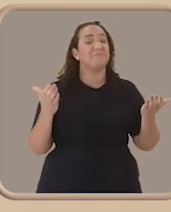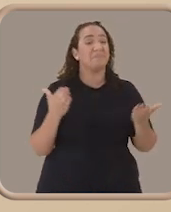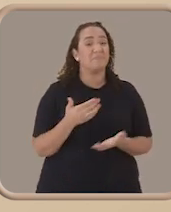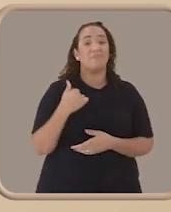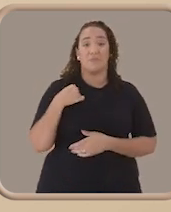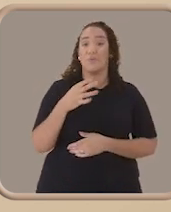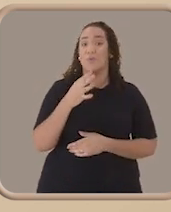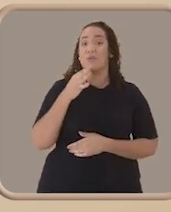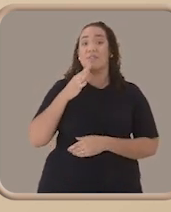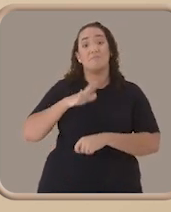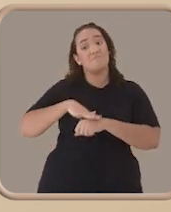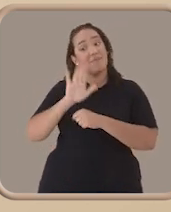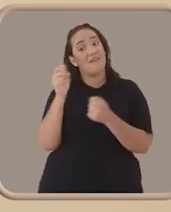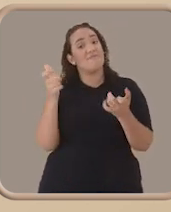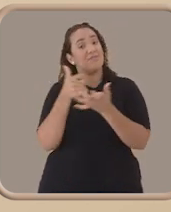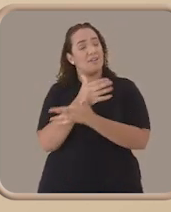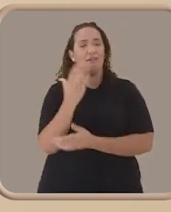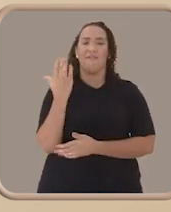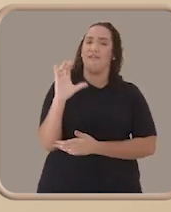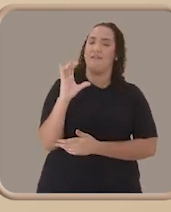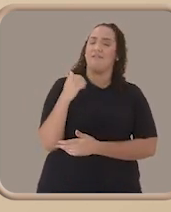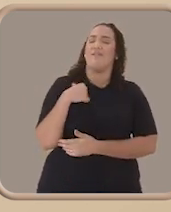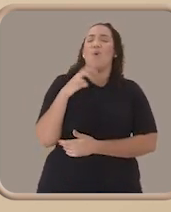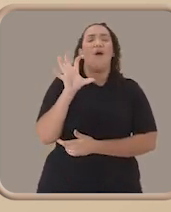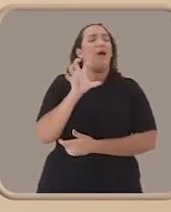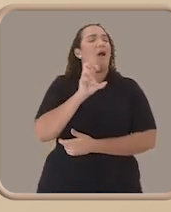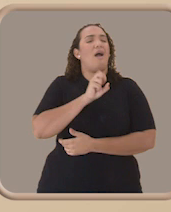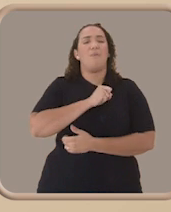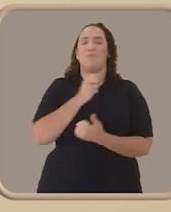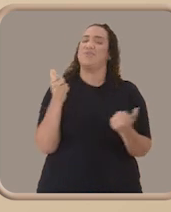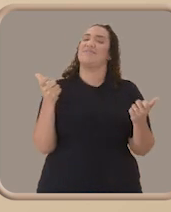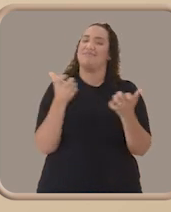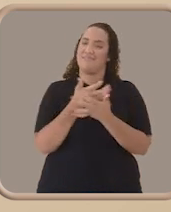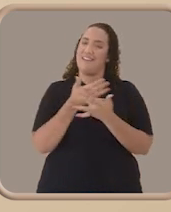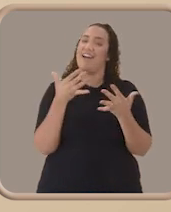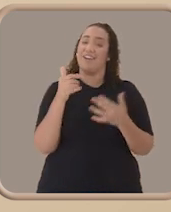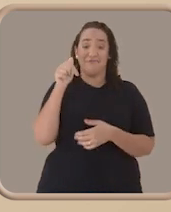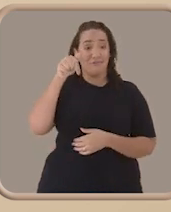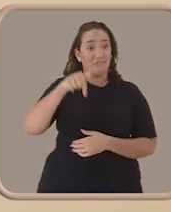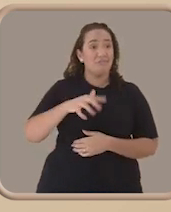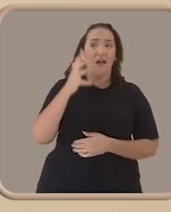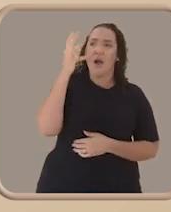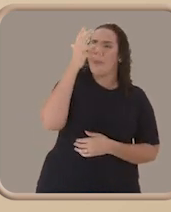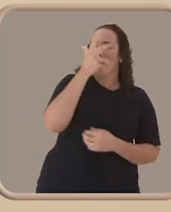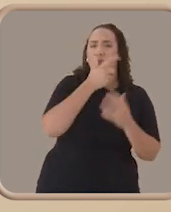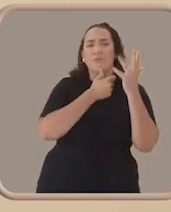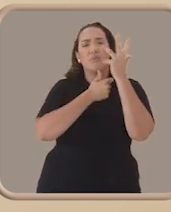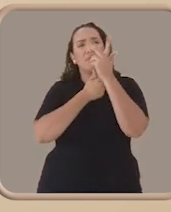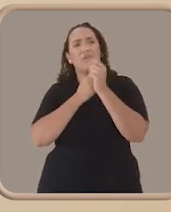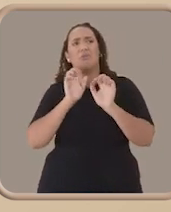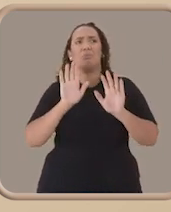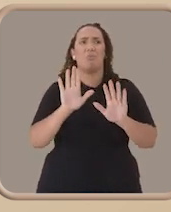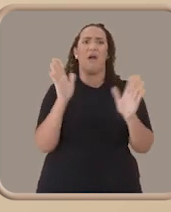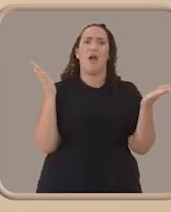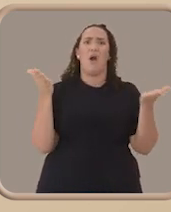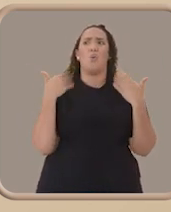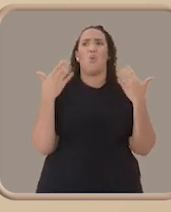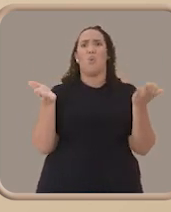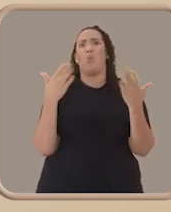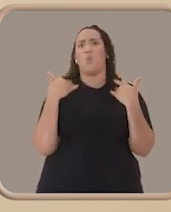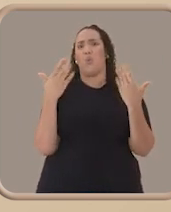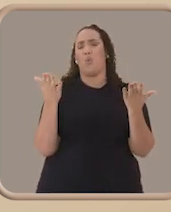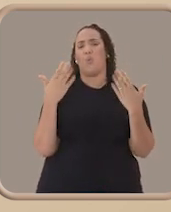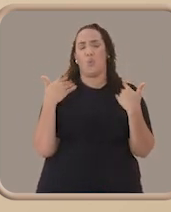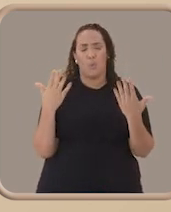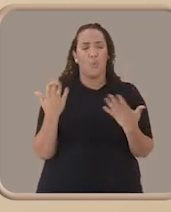mais de Cariacica. Estou gostando muito da cidade. Aqui é bem bonito, só que faz muito calor. O